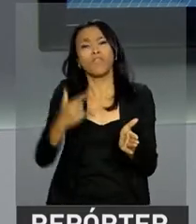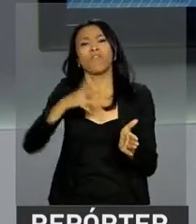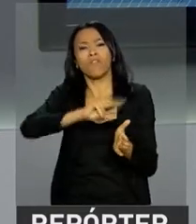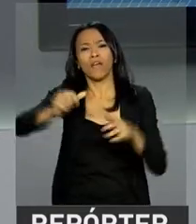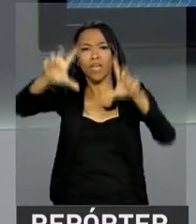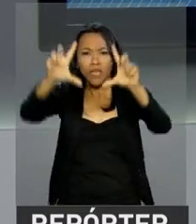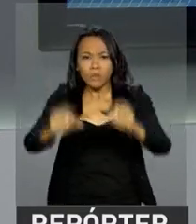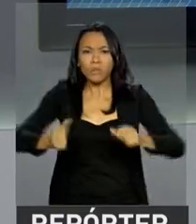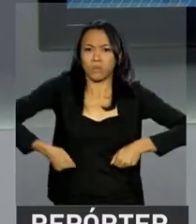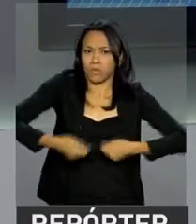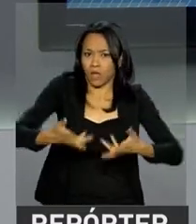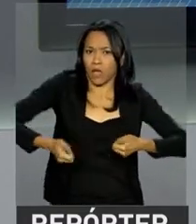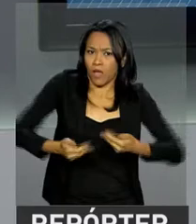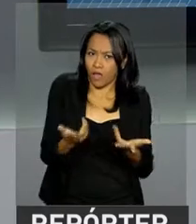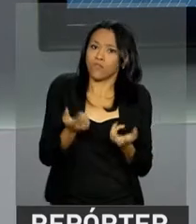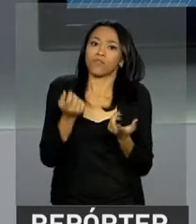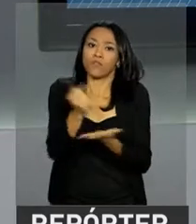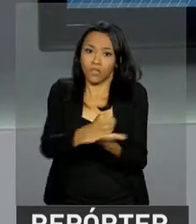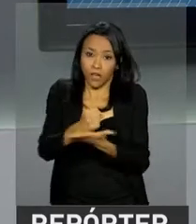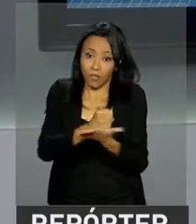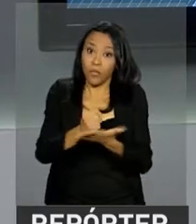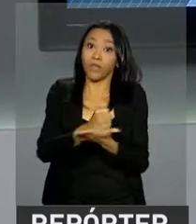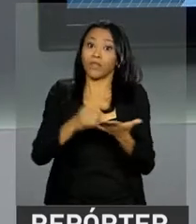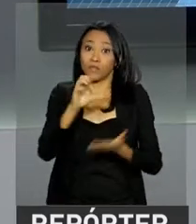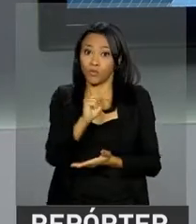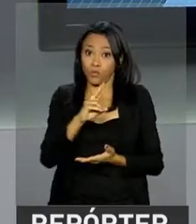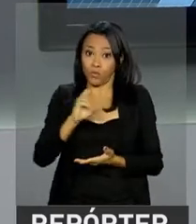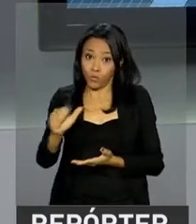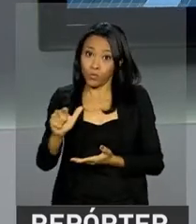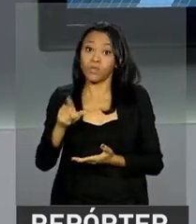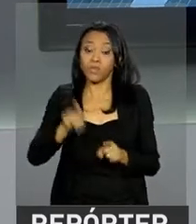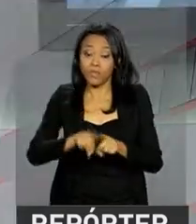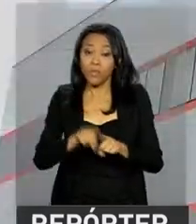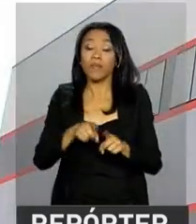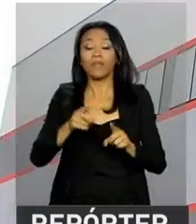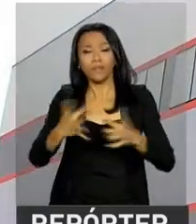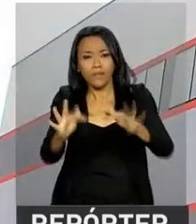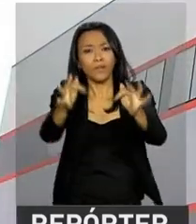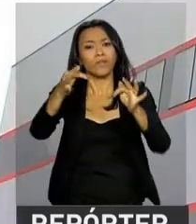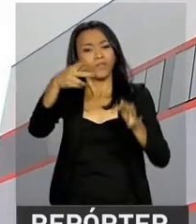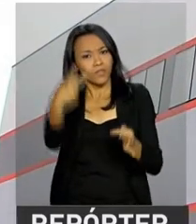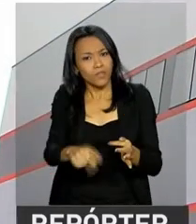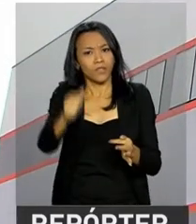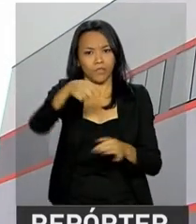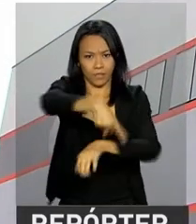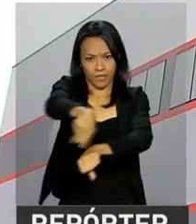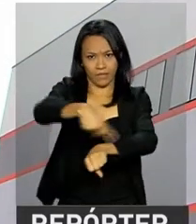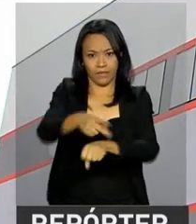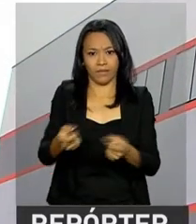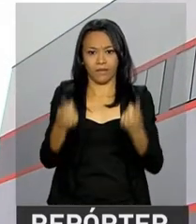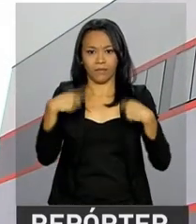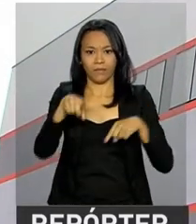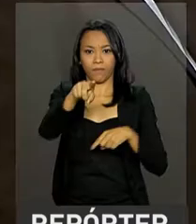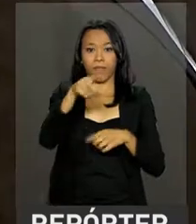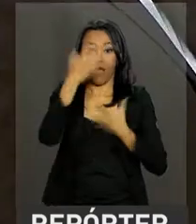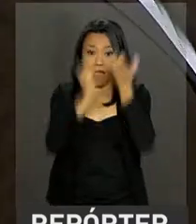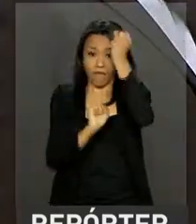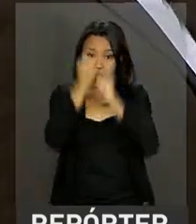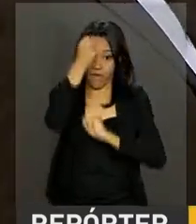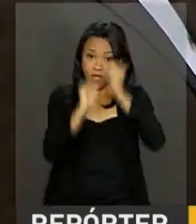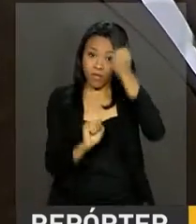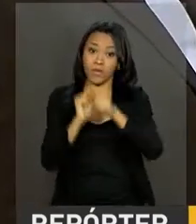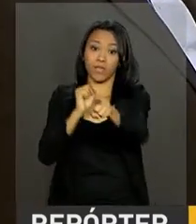do sus além de gerar emprego e tecnologia para o país a fábrica de medicamentos